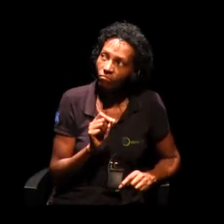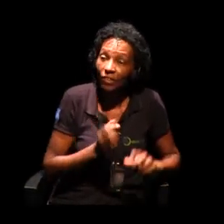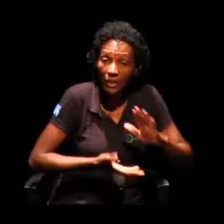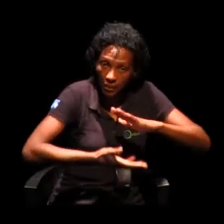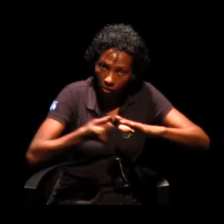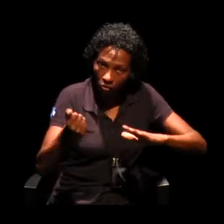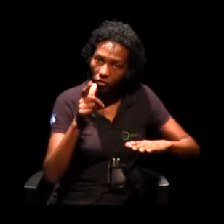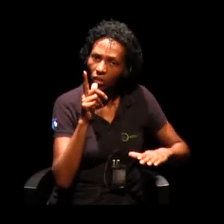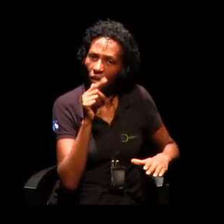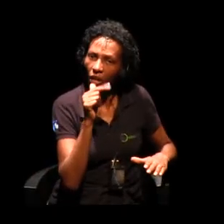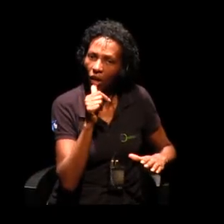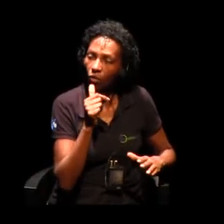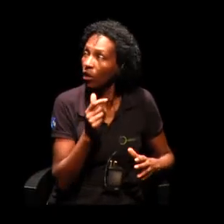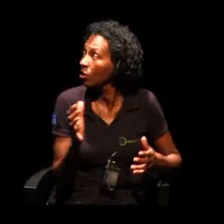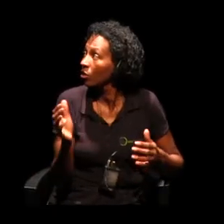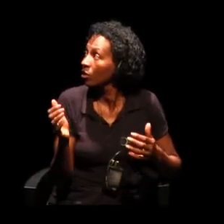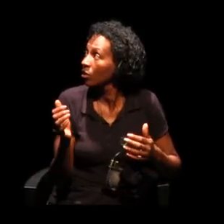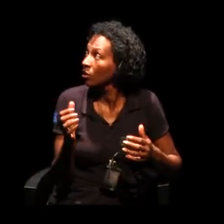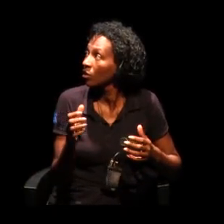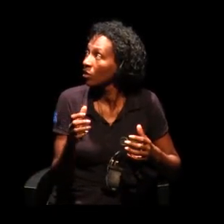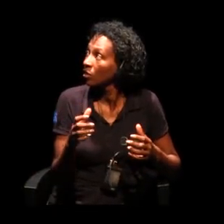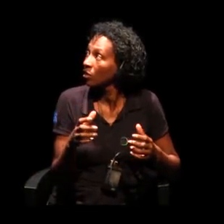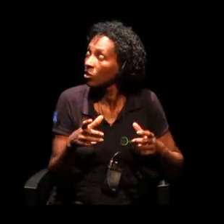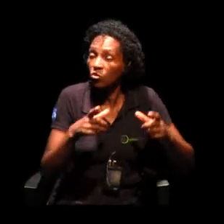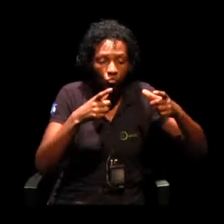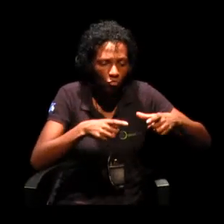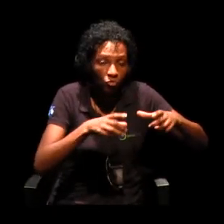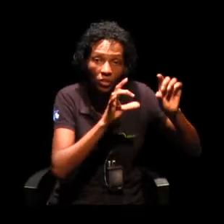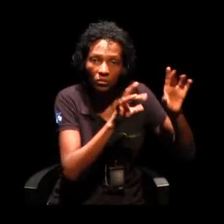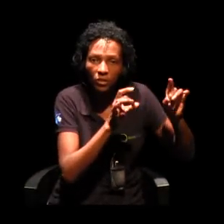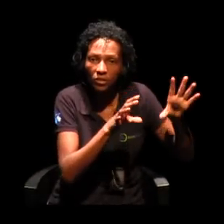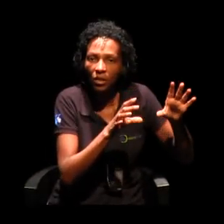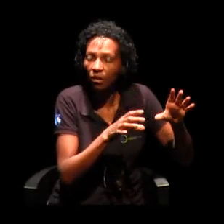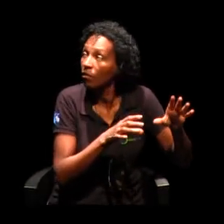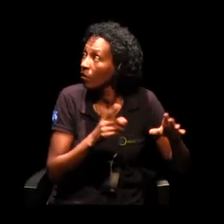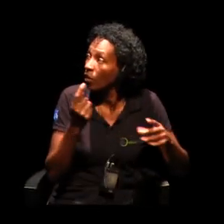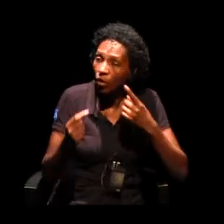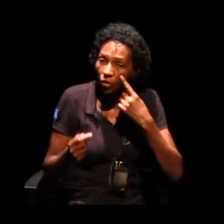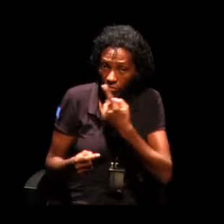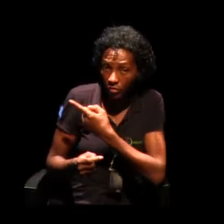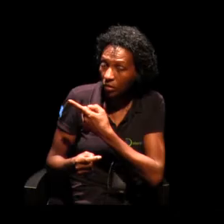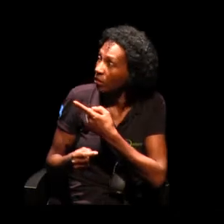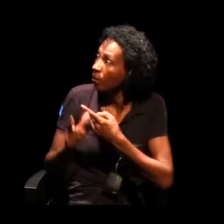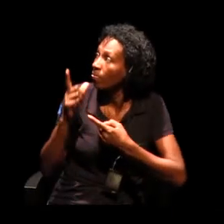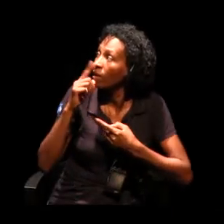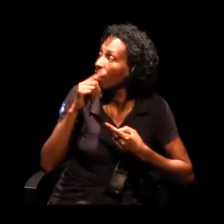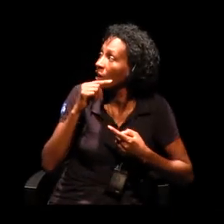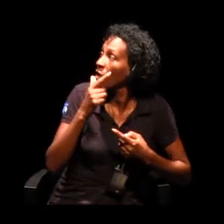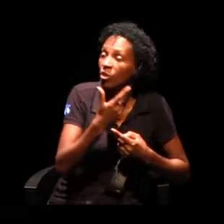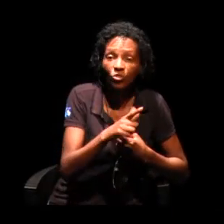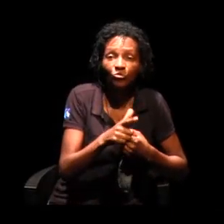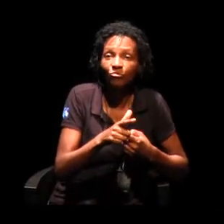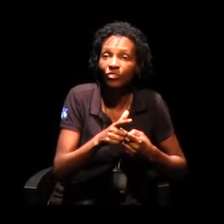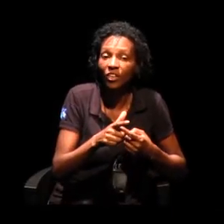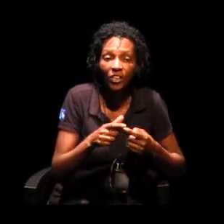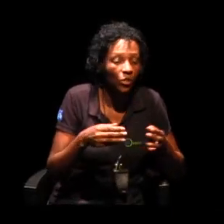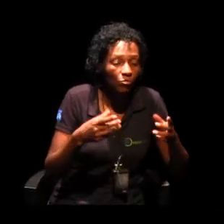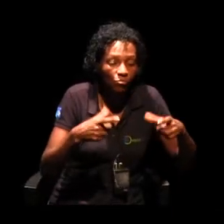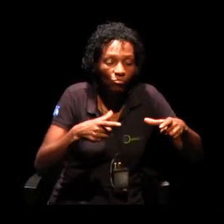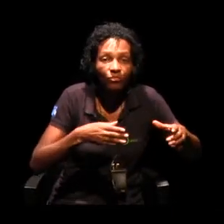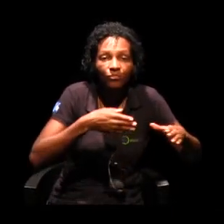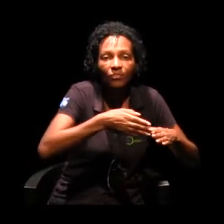pensei em fazer foi tirar a água e colocar num lugar específico. Então, vocês estão vendo aqui